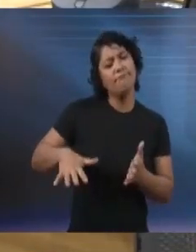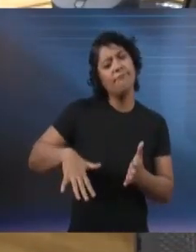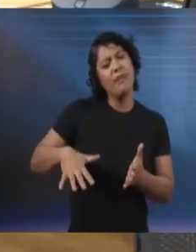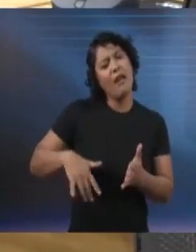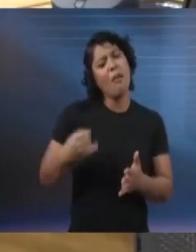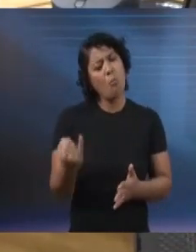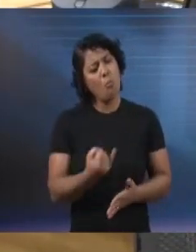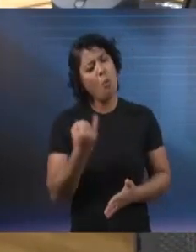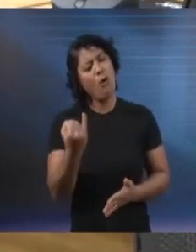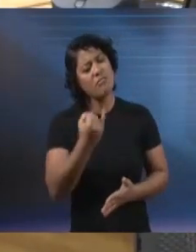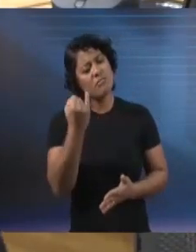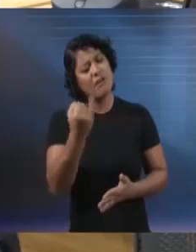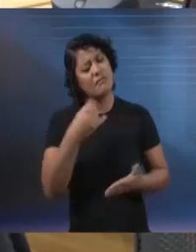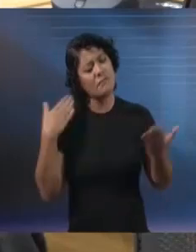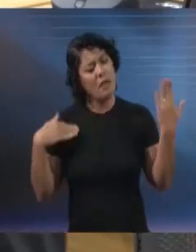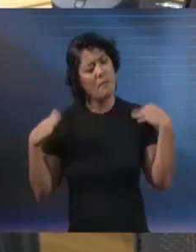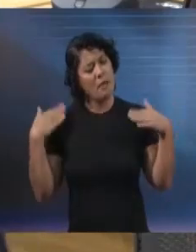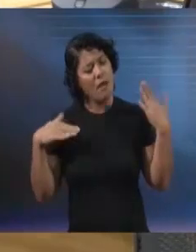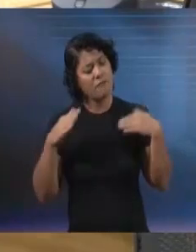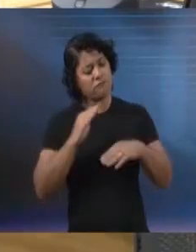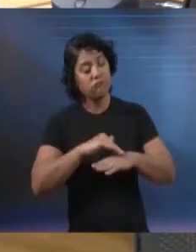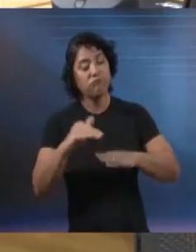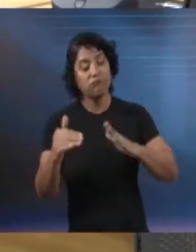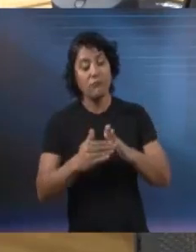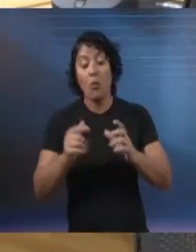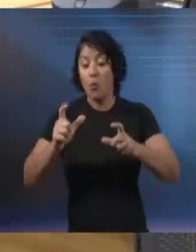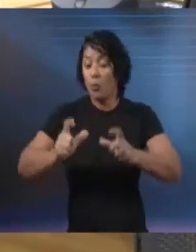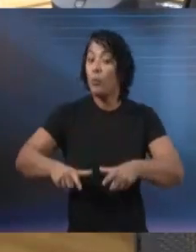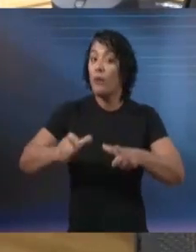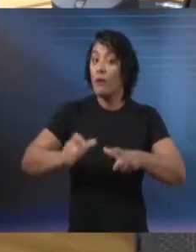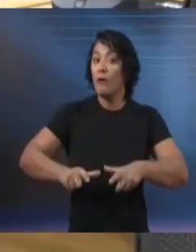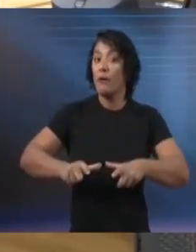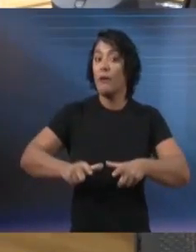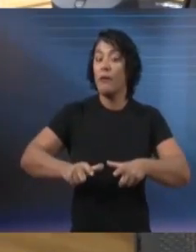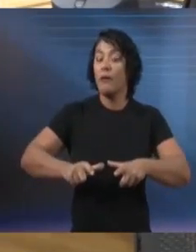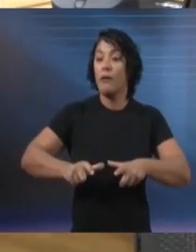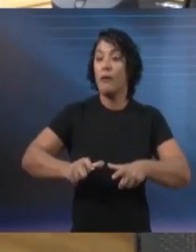para o lazer de todos, inclusive é o local